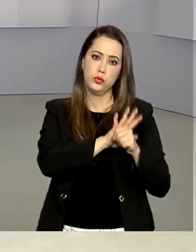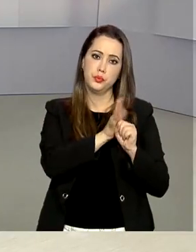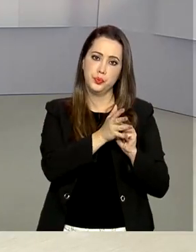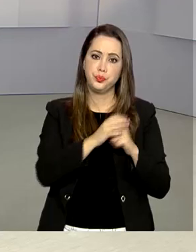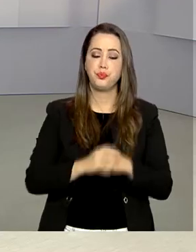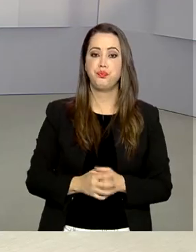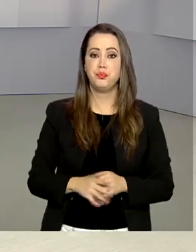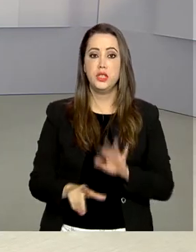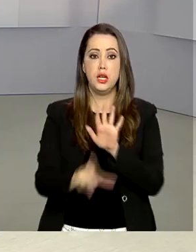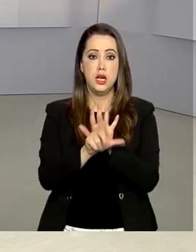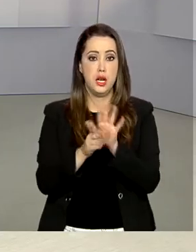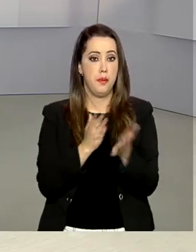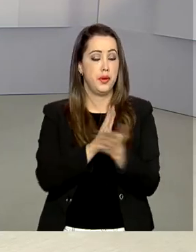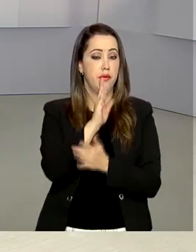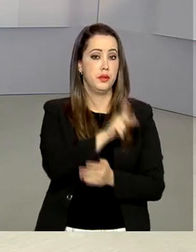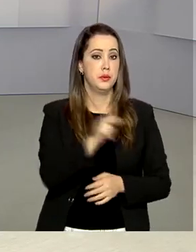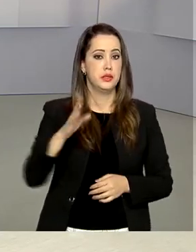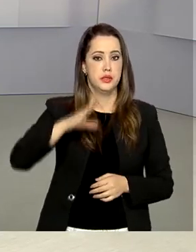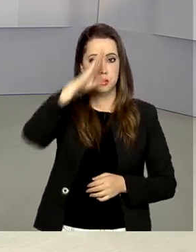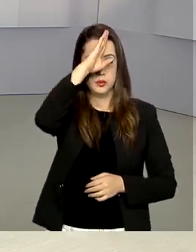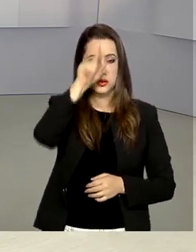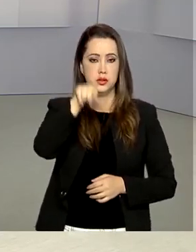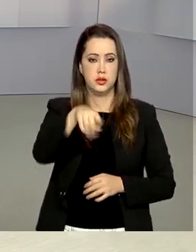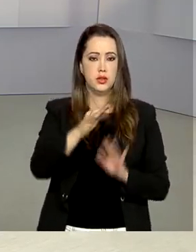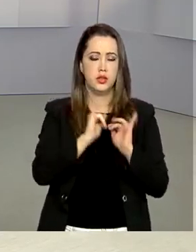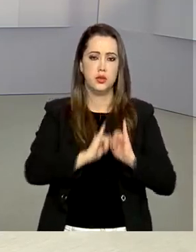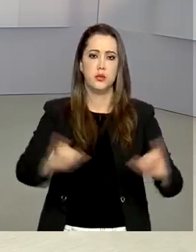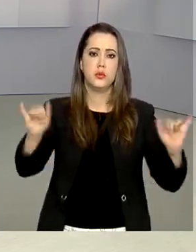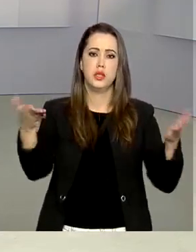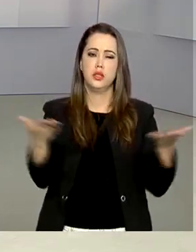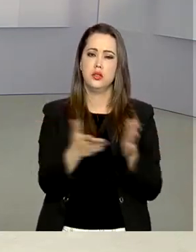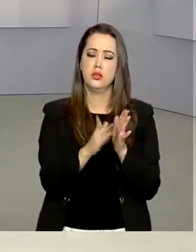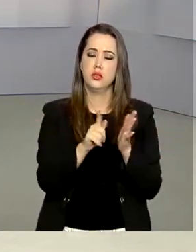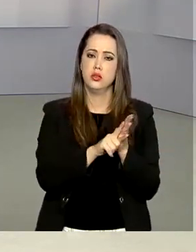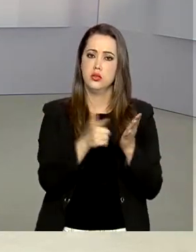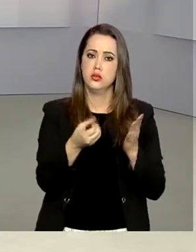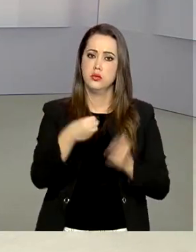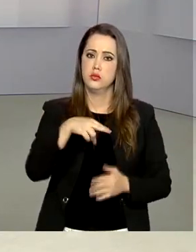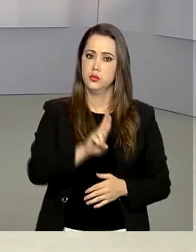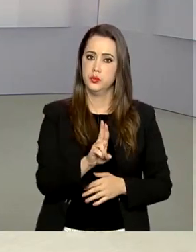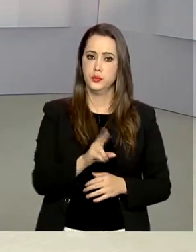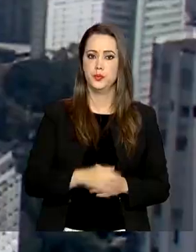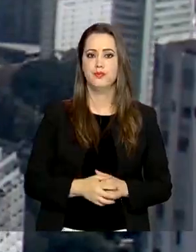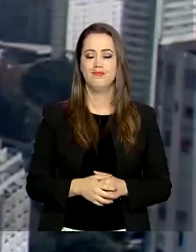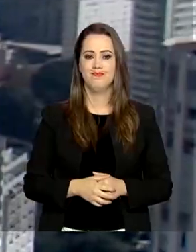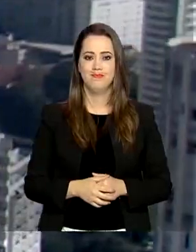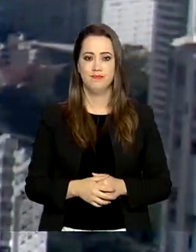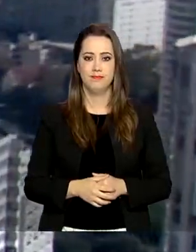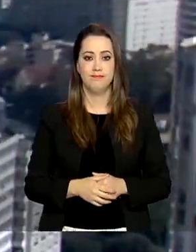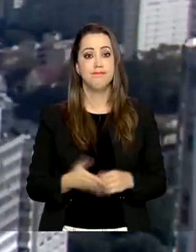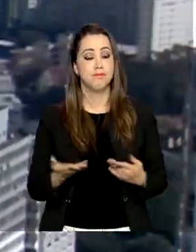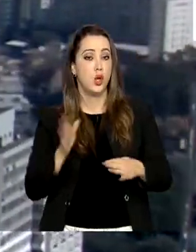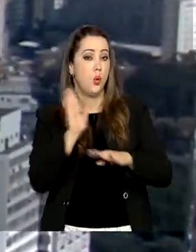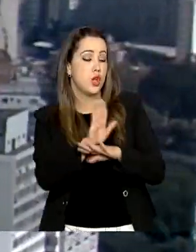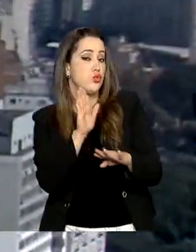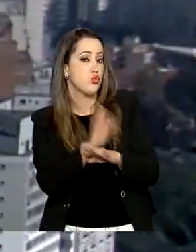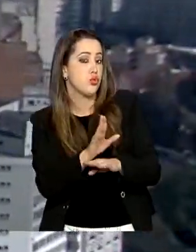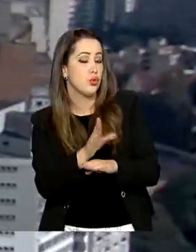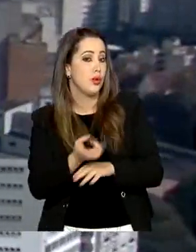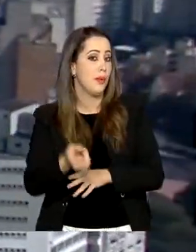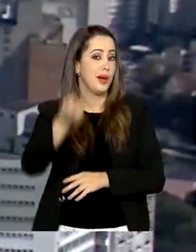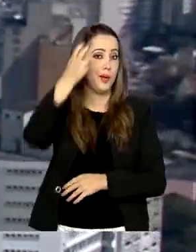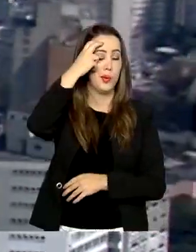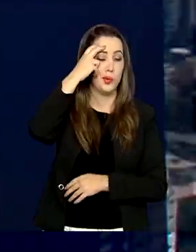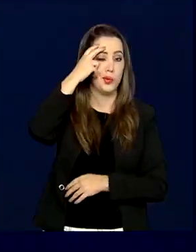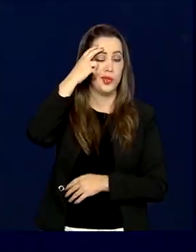sancionada pelo presidente Jair Bolsonaro e publicada hoje no Diário Oficial da União. Um socorro para a